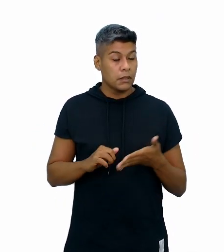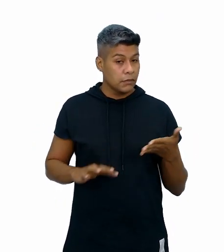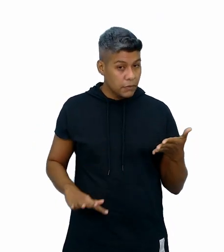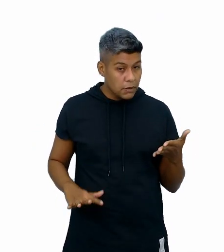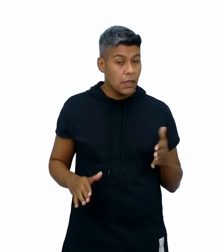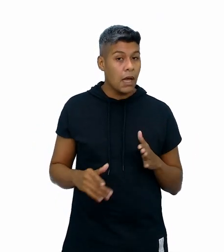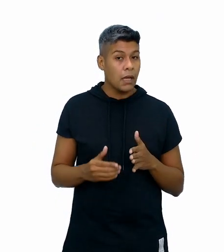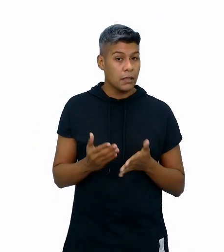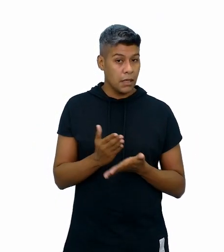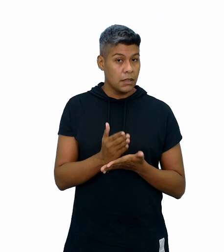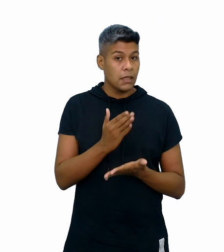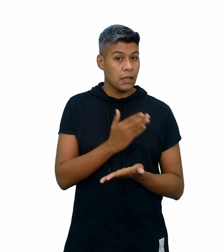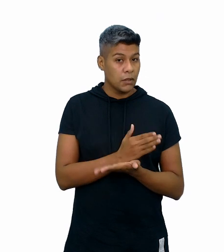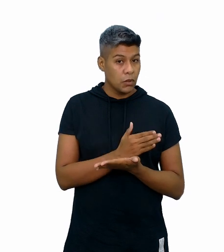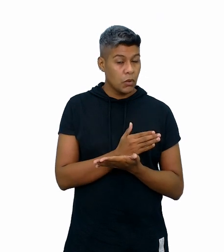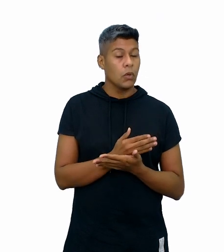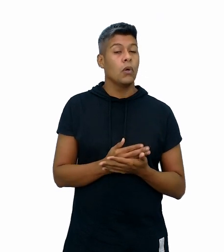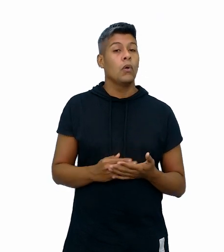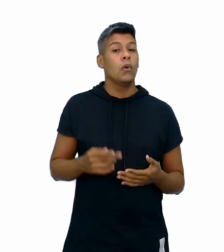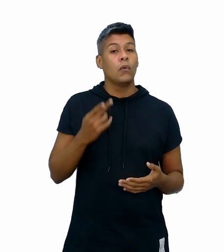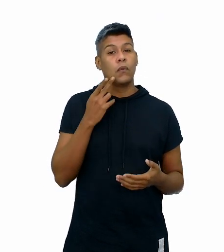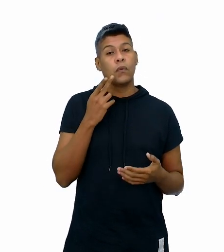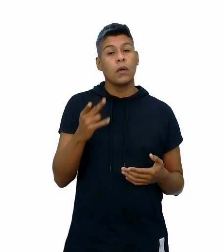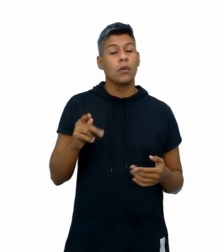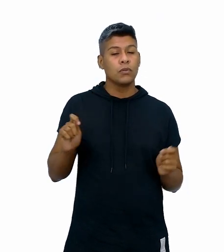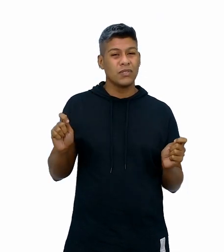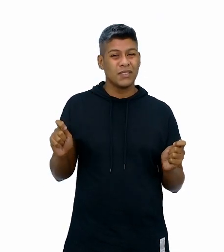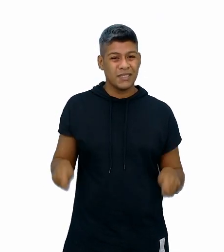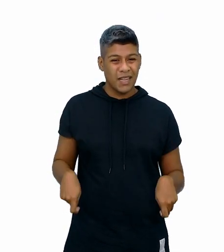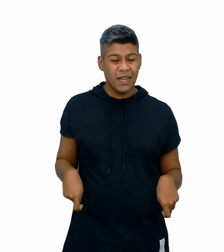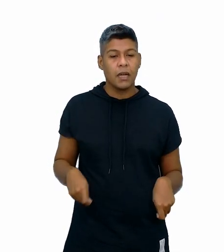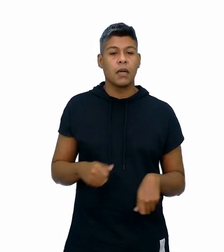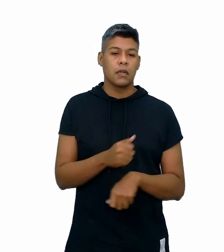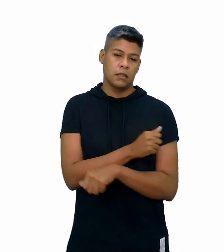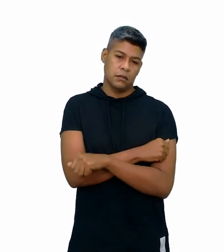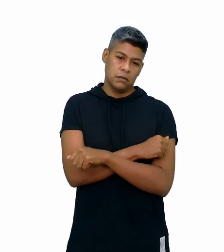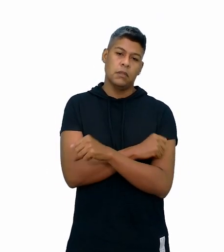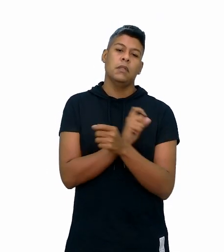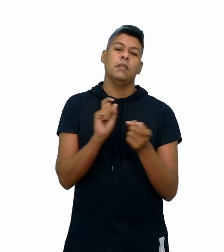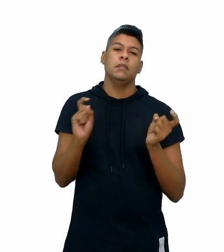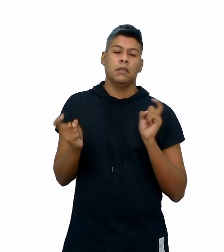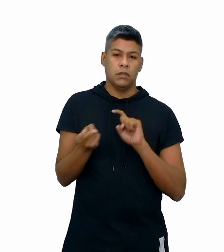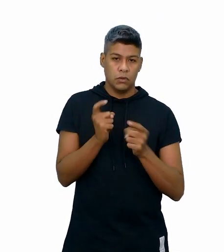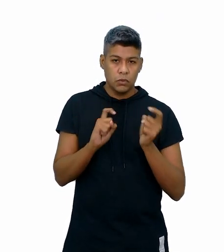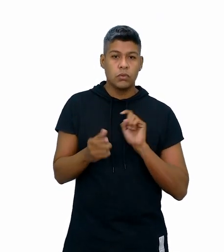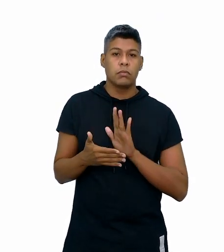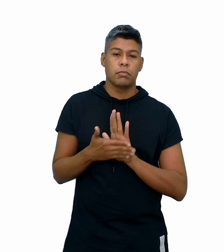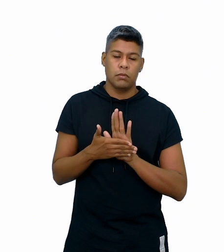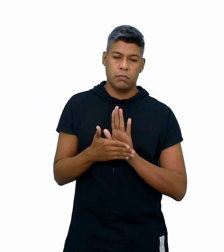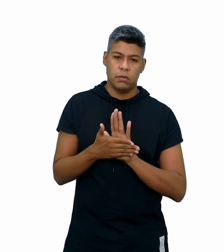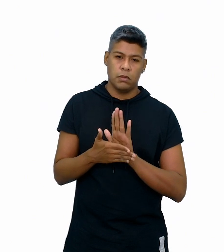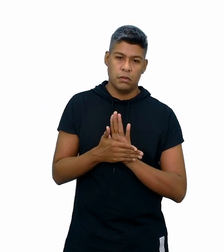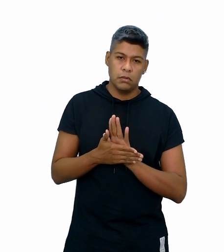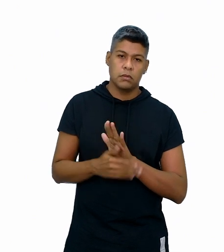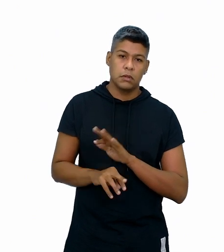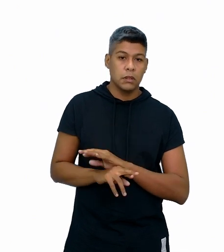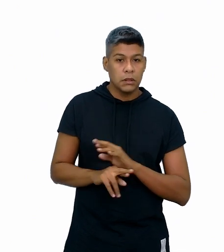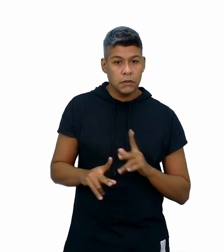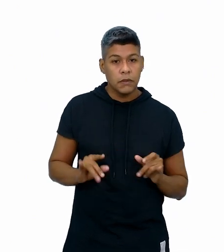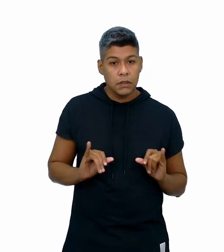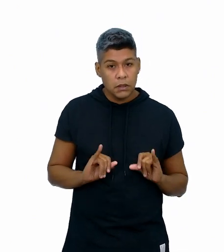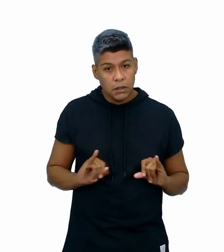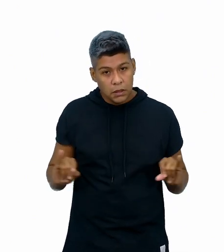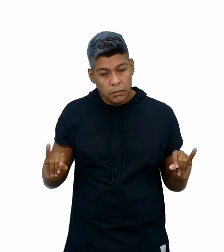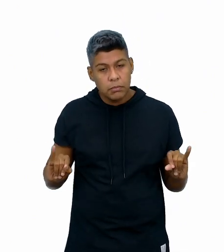atividades anteriores, como eu disse, elas dão condições para que os estudantes discutam os propósitos, né, das diferentes